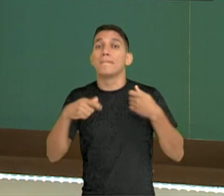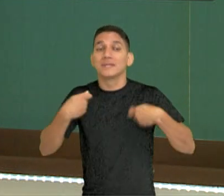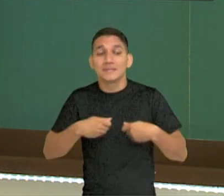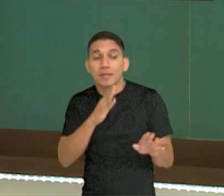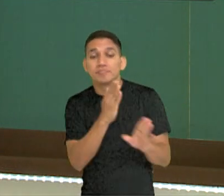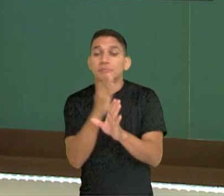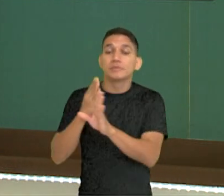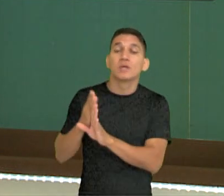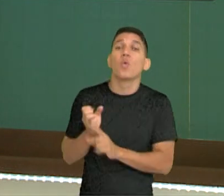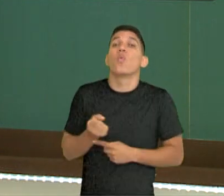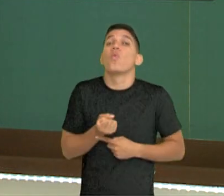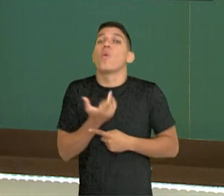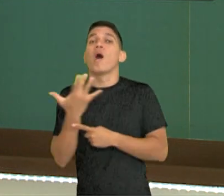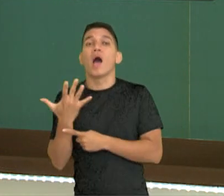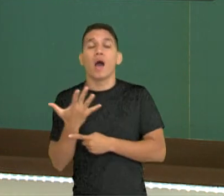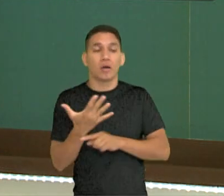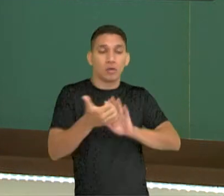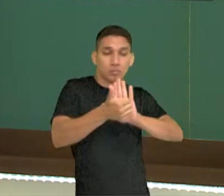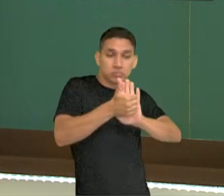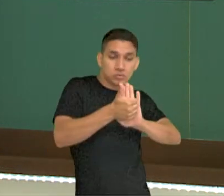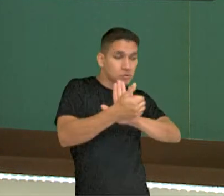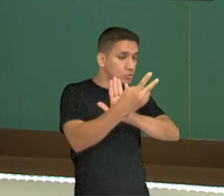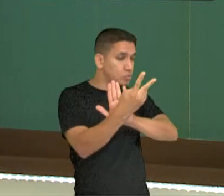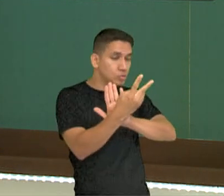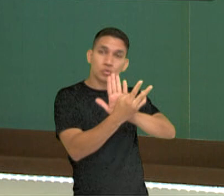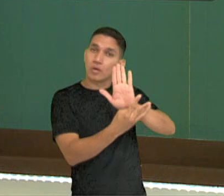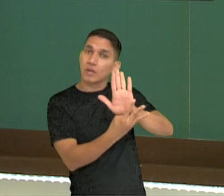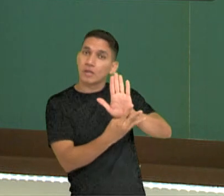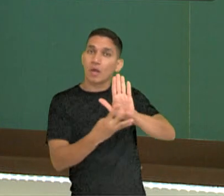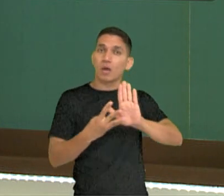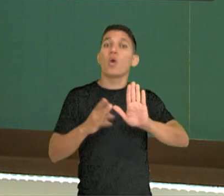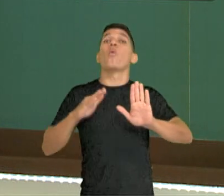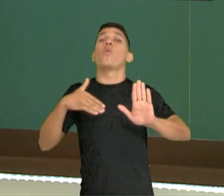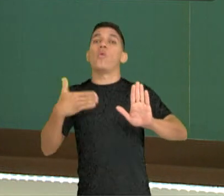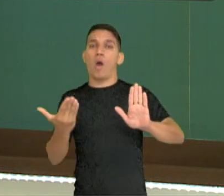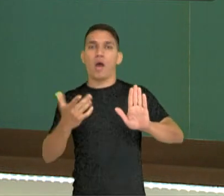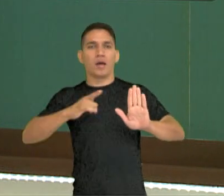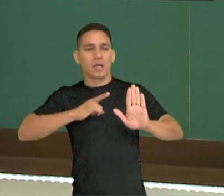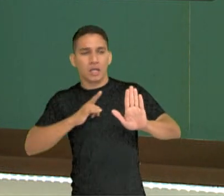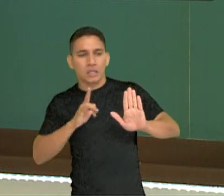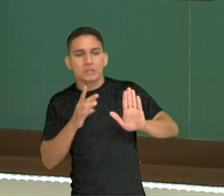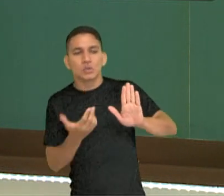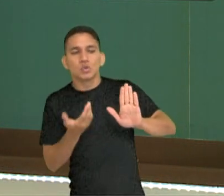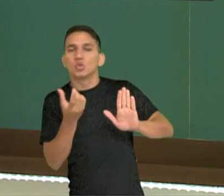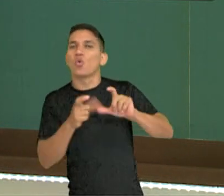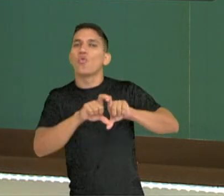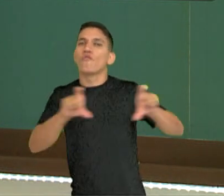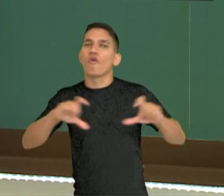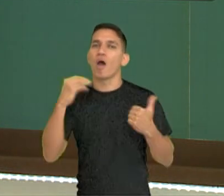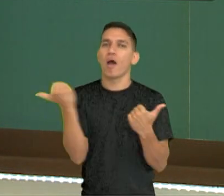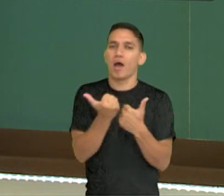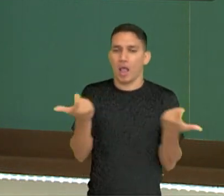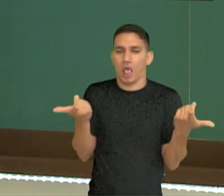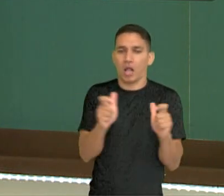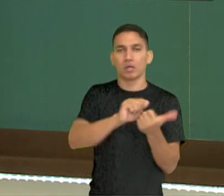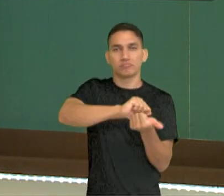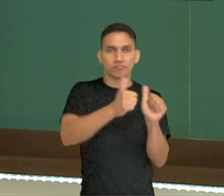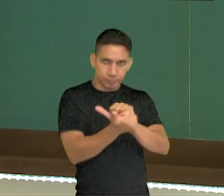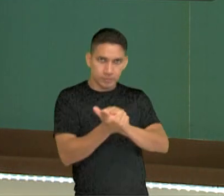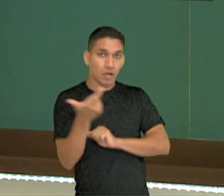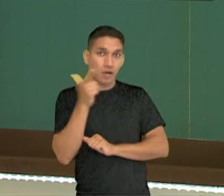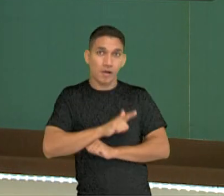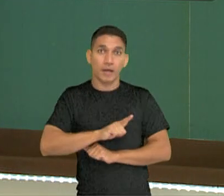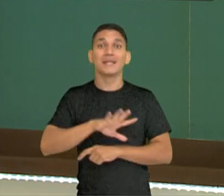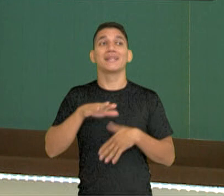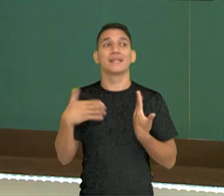descobrir em qual quadrante que esse ângulo está para poder ver qual é a fórmula de redução que eu vou usar. Então, eu transformo